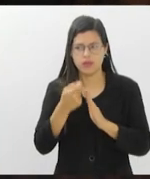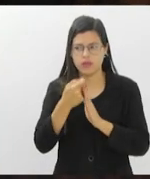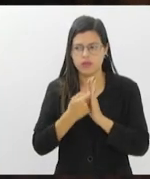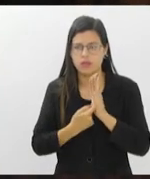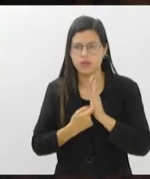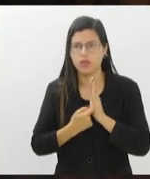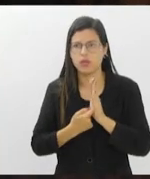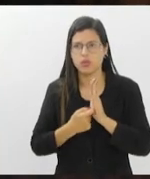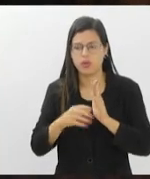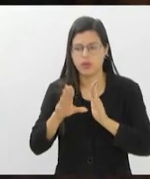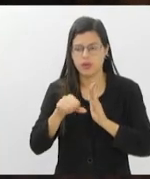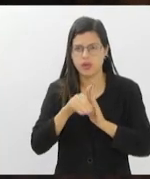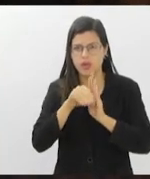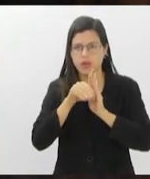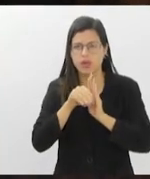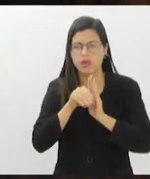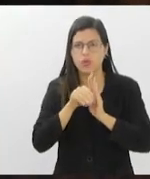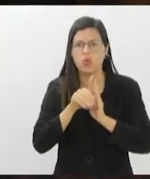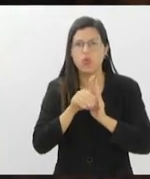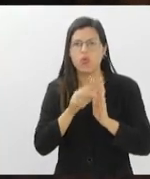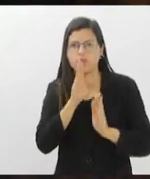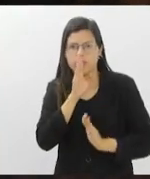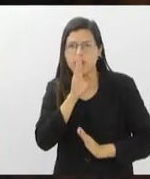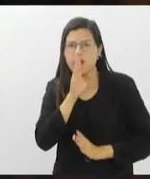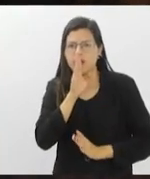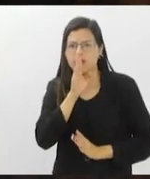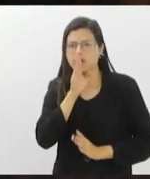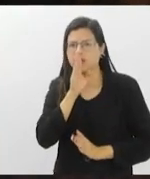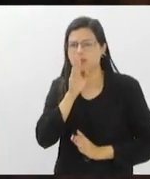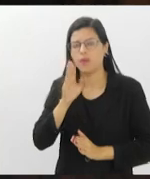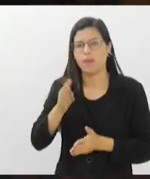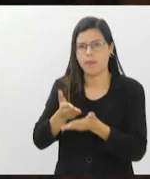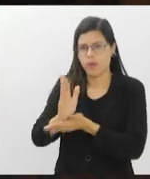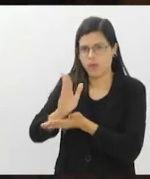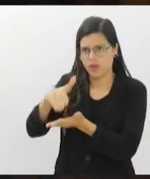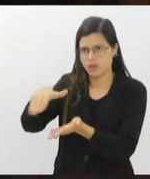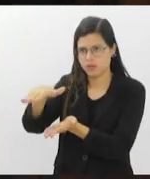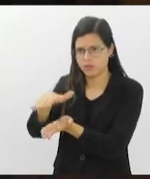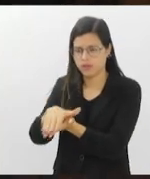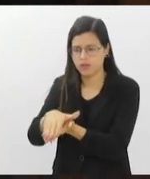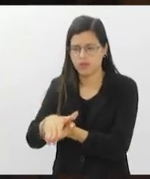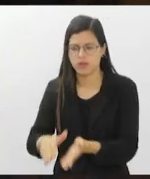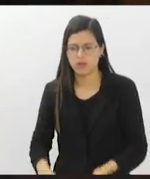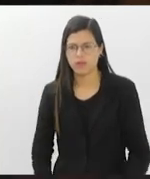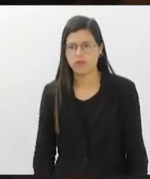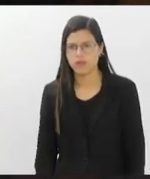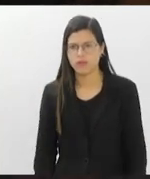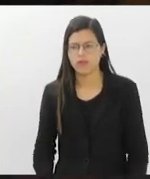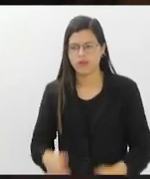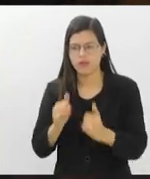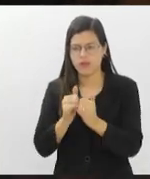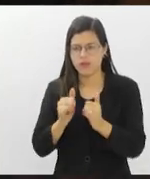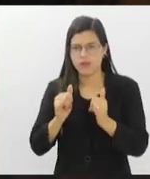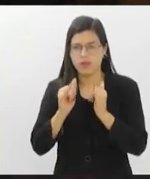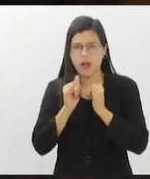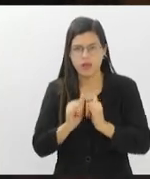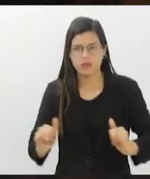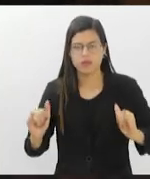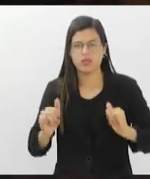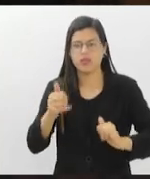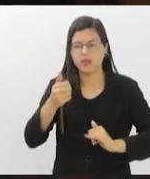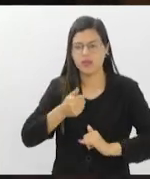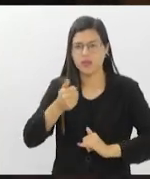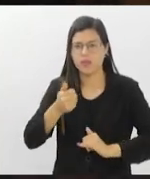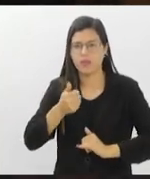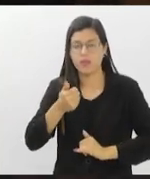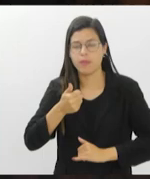assim emendado. Senhores que aprovam, permaneçam como estão. Aprovado, vai autógrafo. Anuncio, em primeira